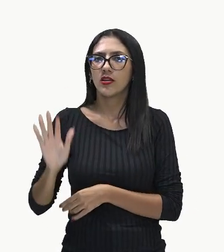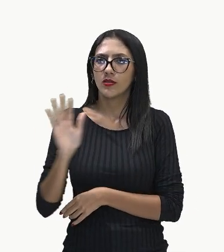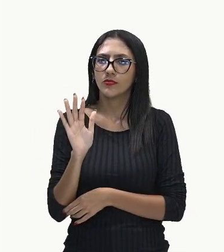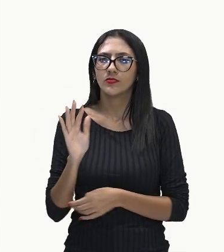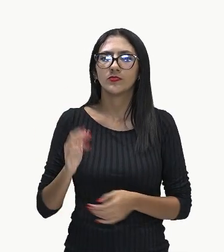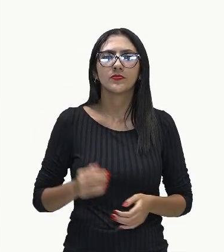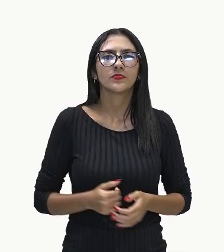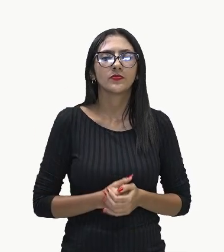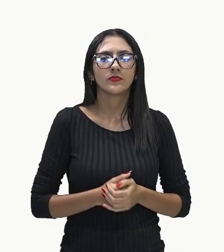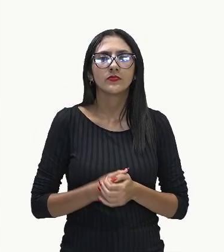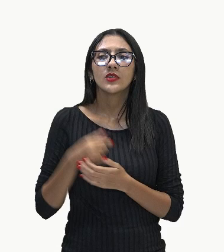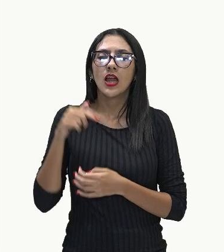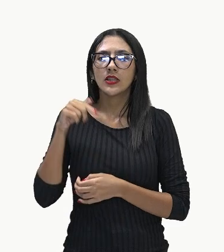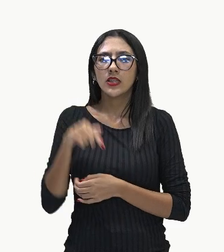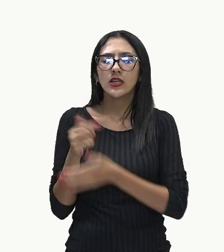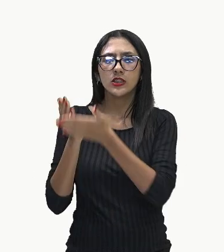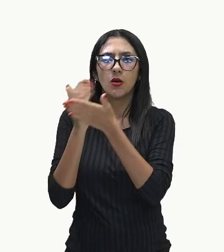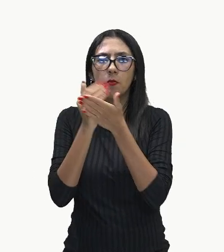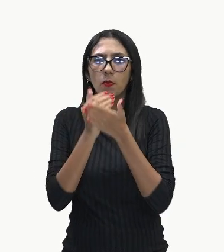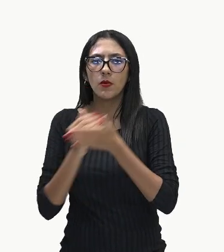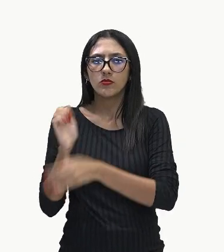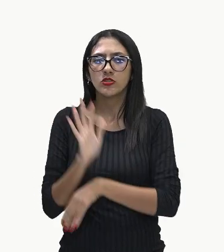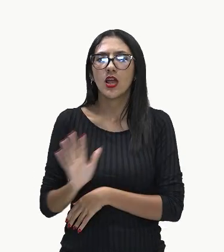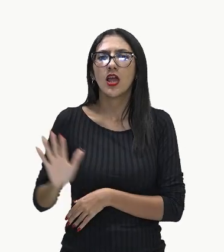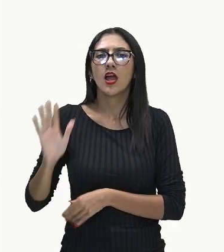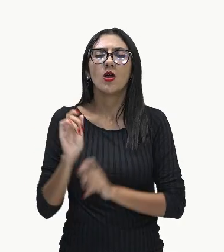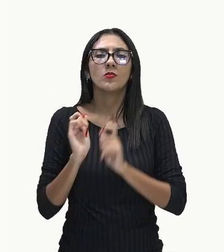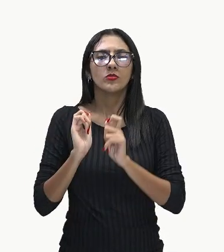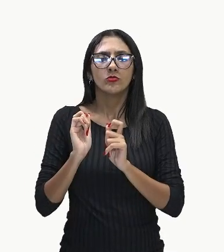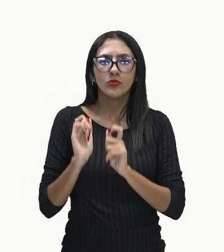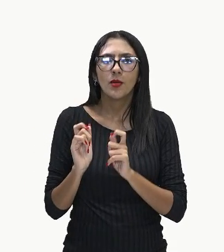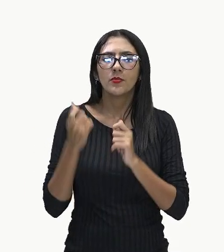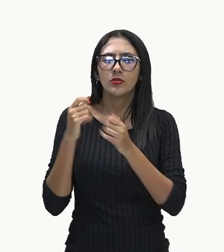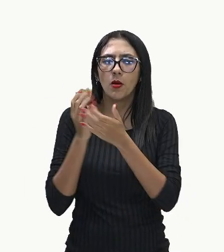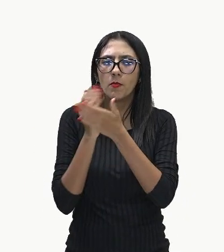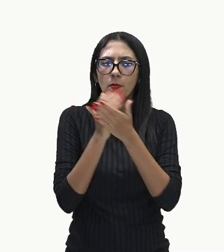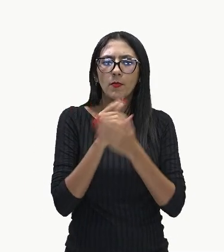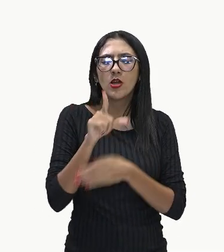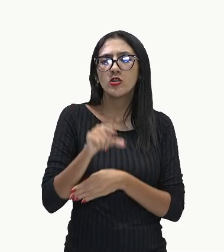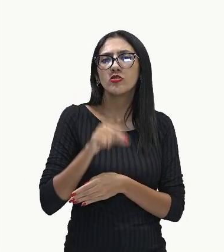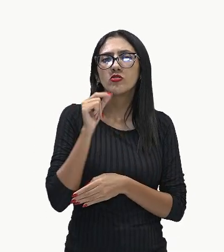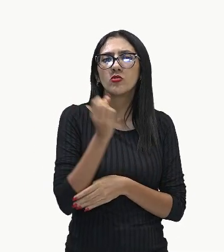Dessa população, eu vou retirar a minha, amostra.